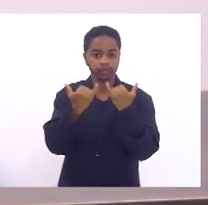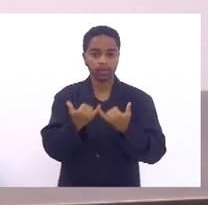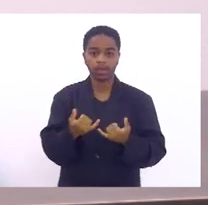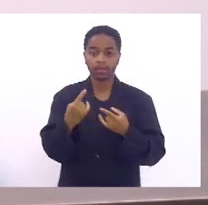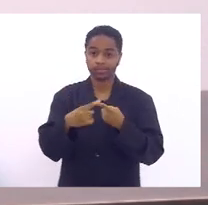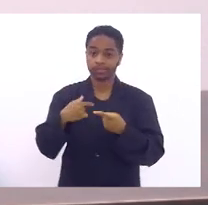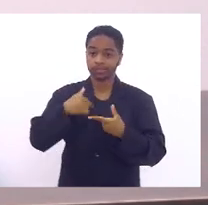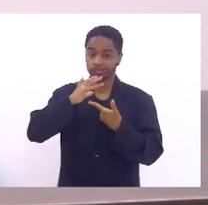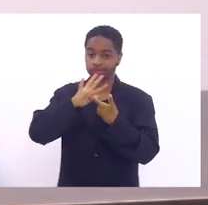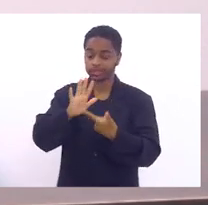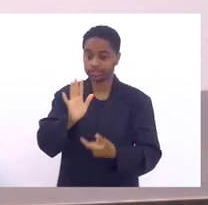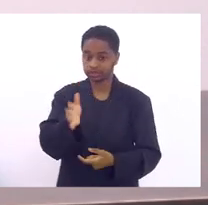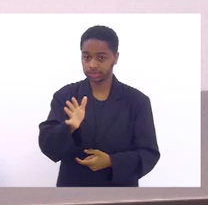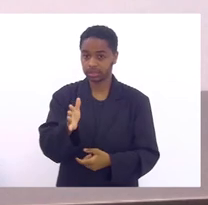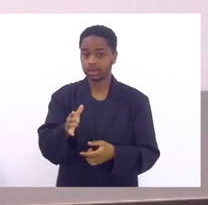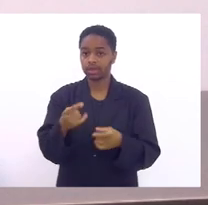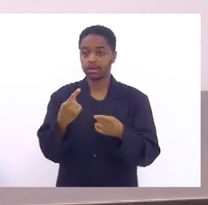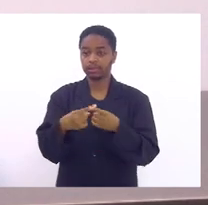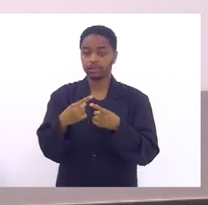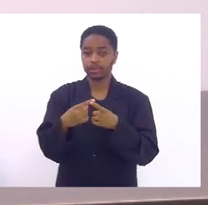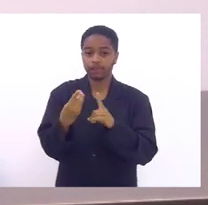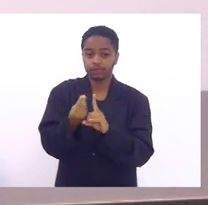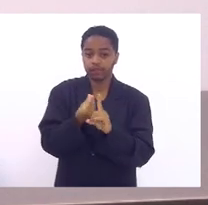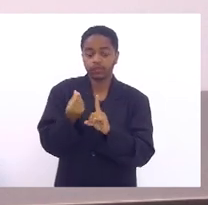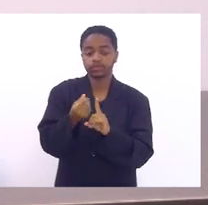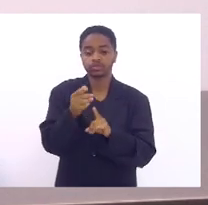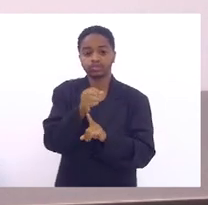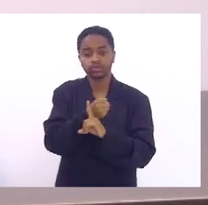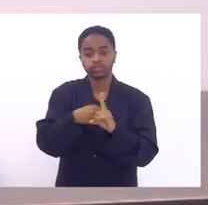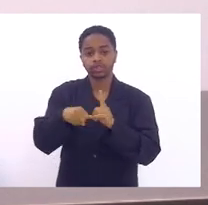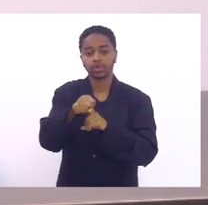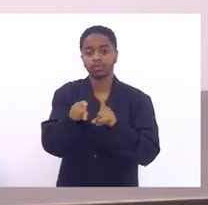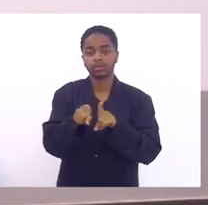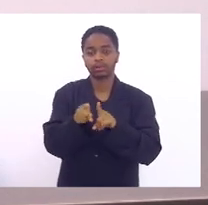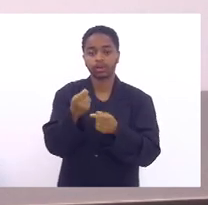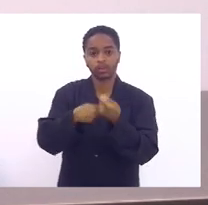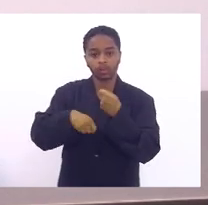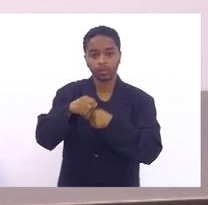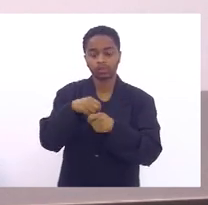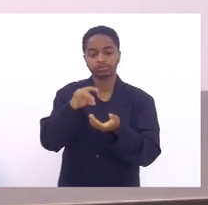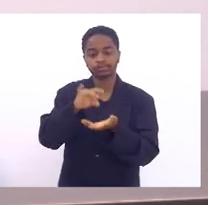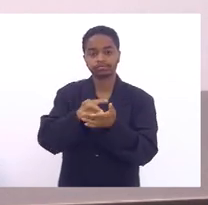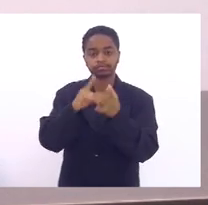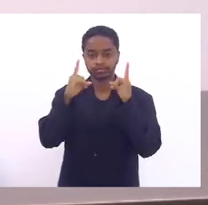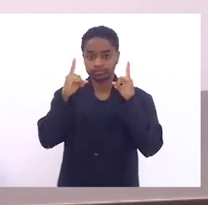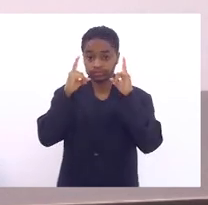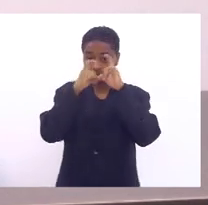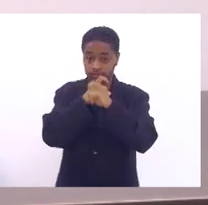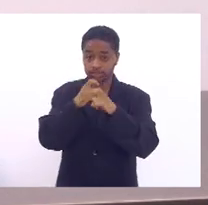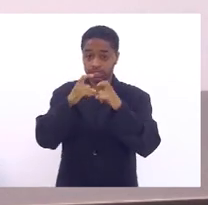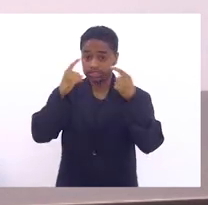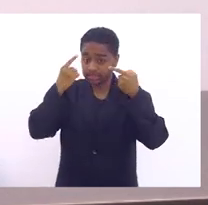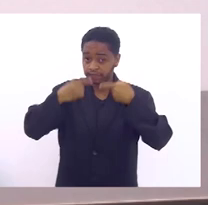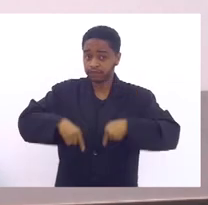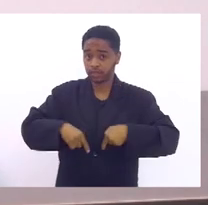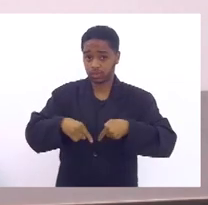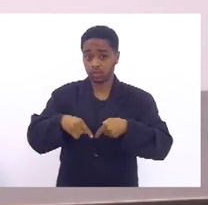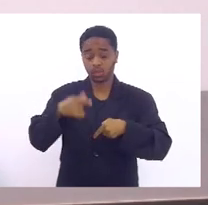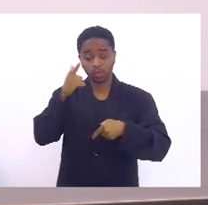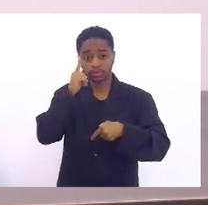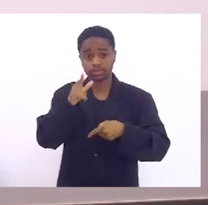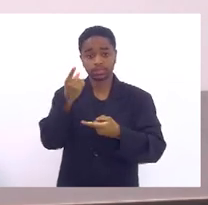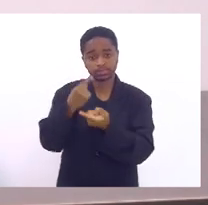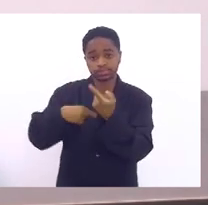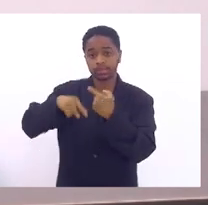saber a a vulnerabilidade social e econômica é um dos principais desafios tanto paraa saída da situação de violência quanto na busca